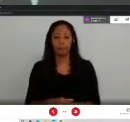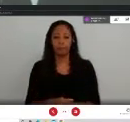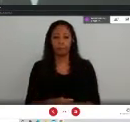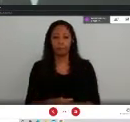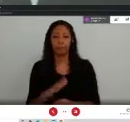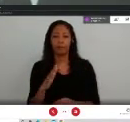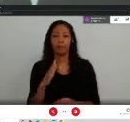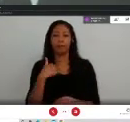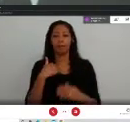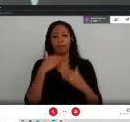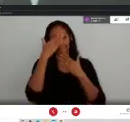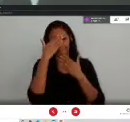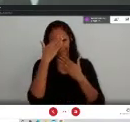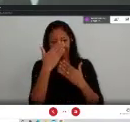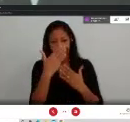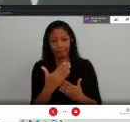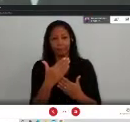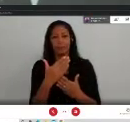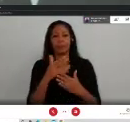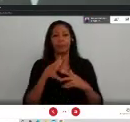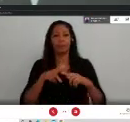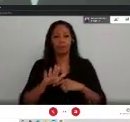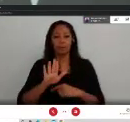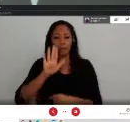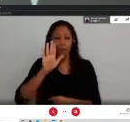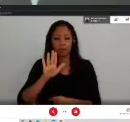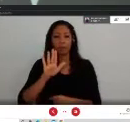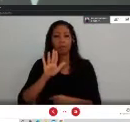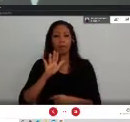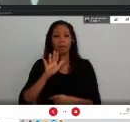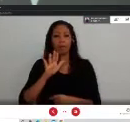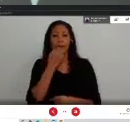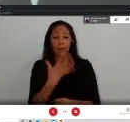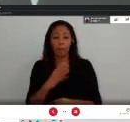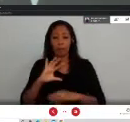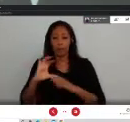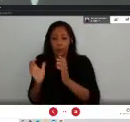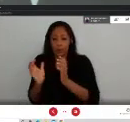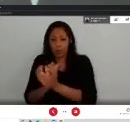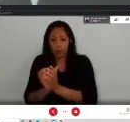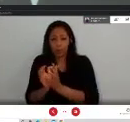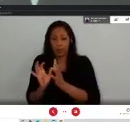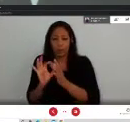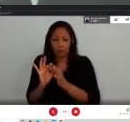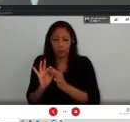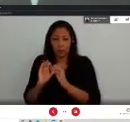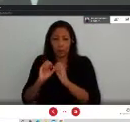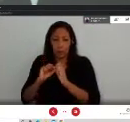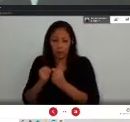para combater esse triste vírus que assola o nosso país e o nosso município.